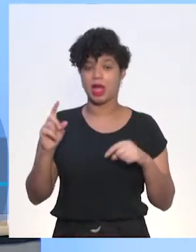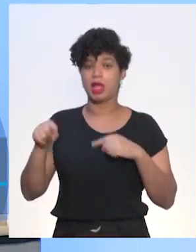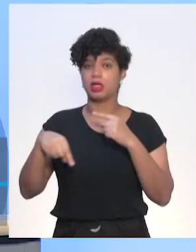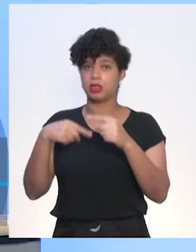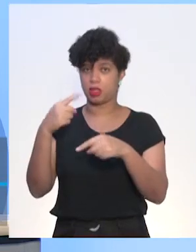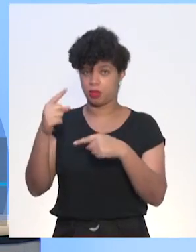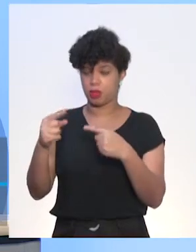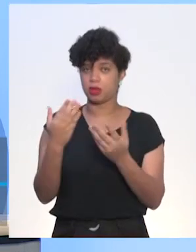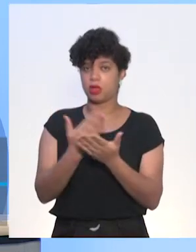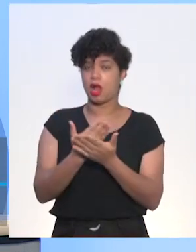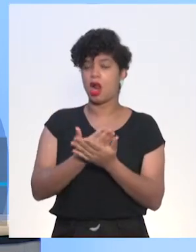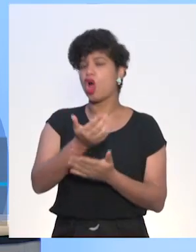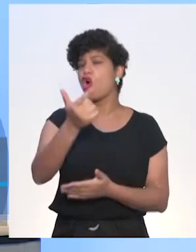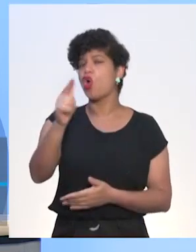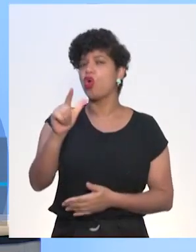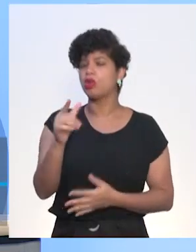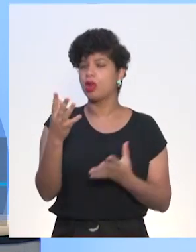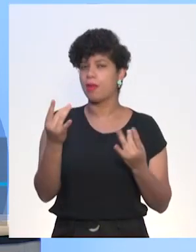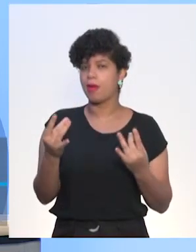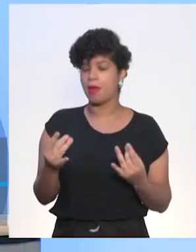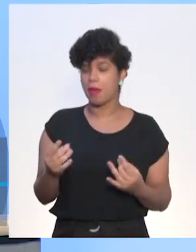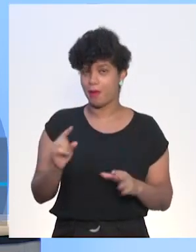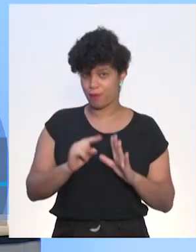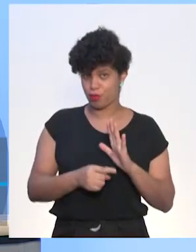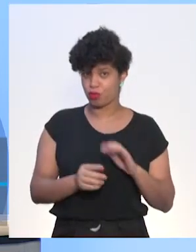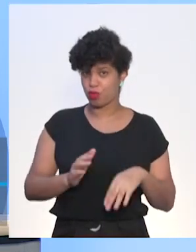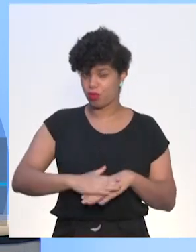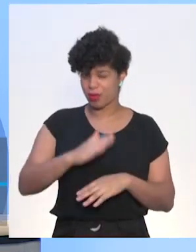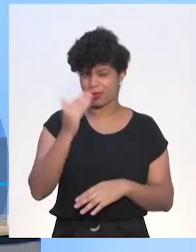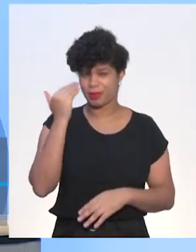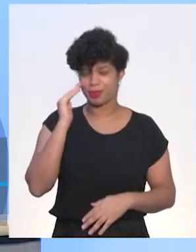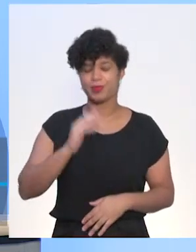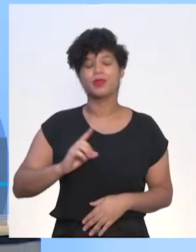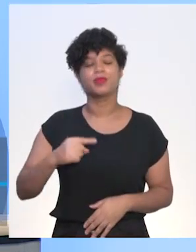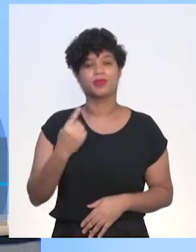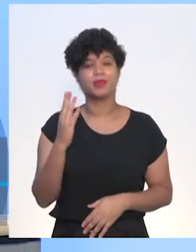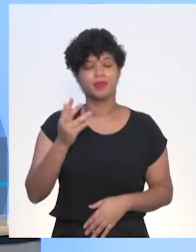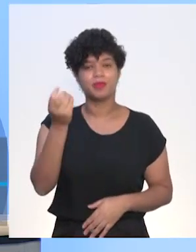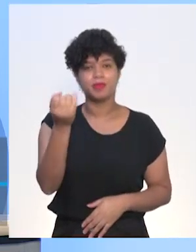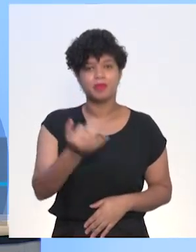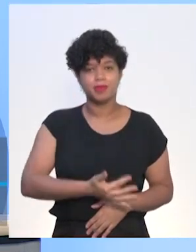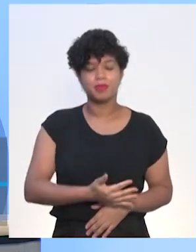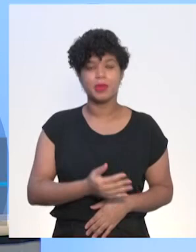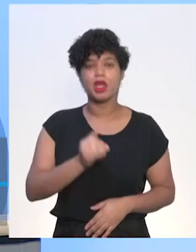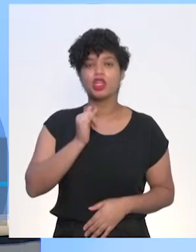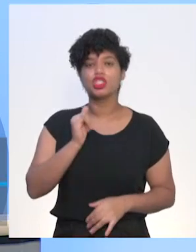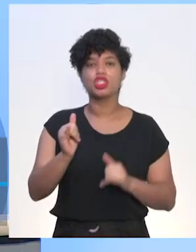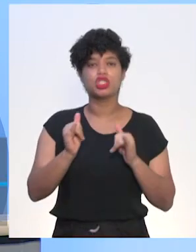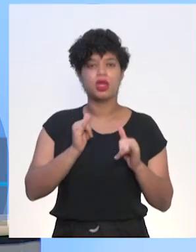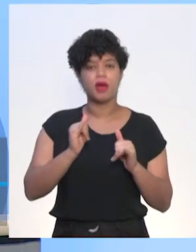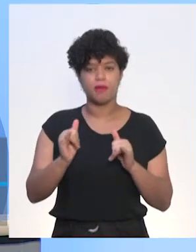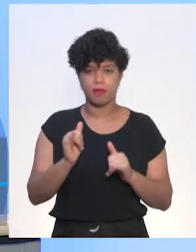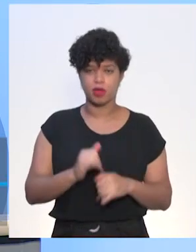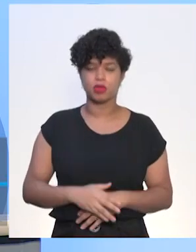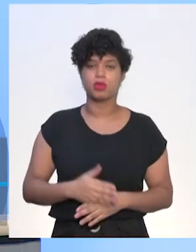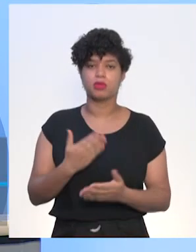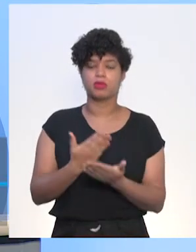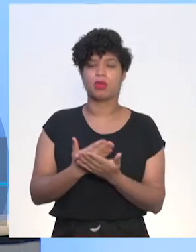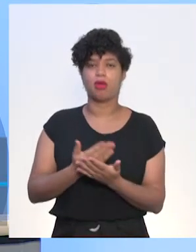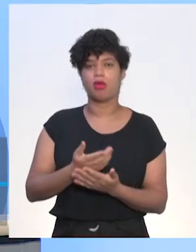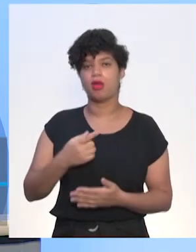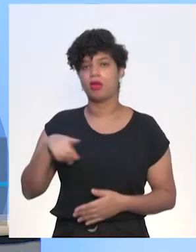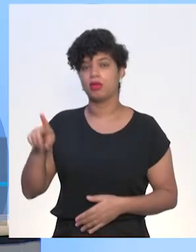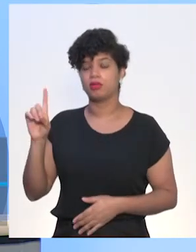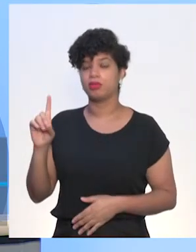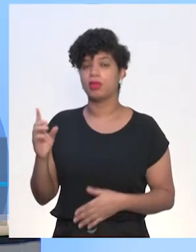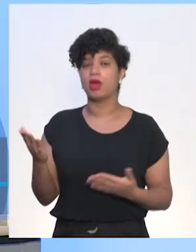aulas a gente vai aprofundar um pouquinho mais nós Já começamos a falar de notícia na anterior né É E a gente